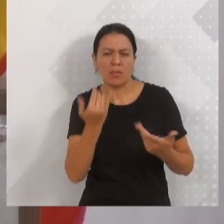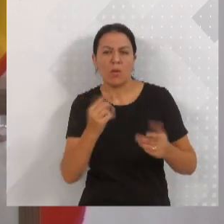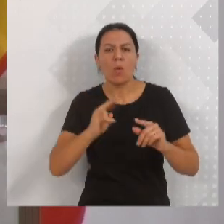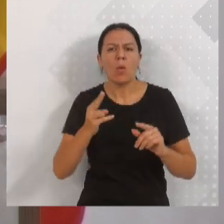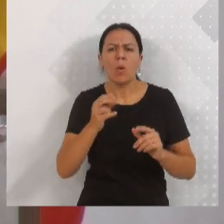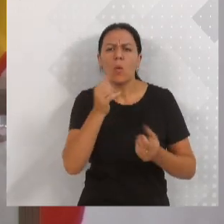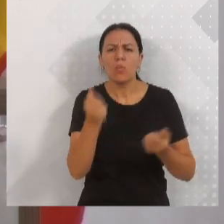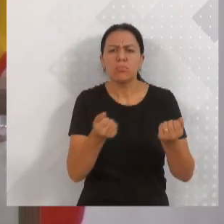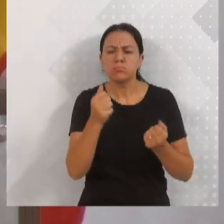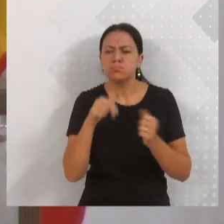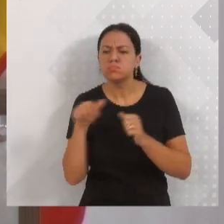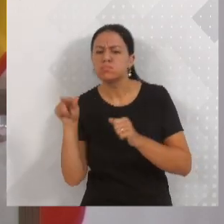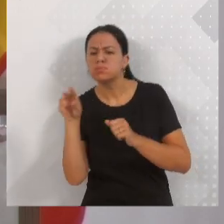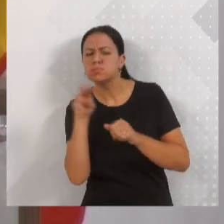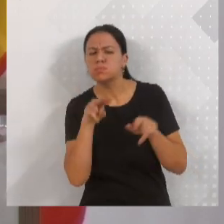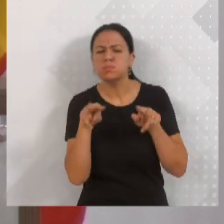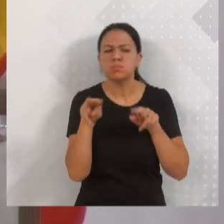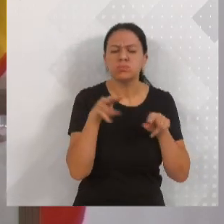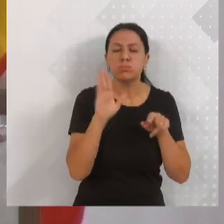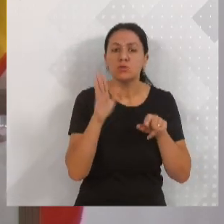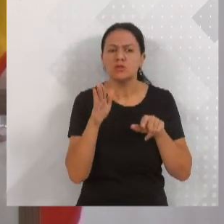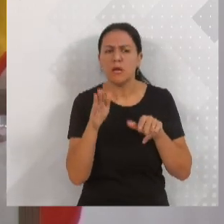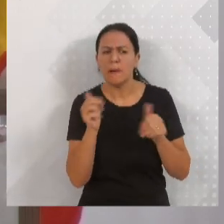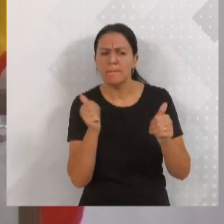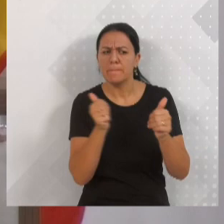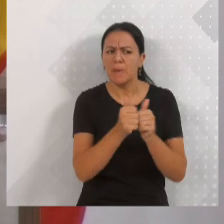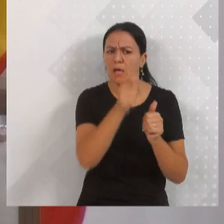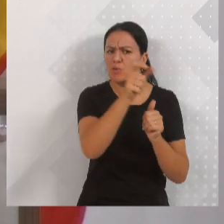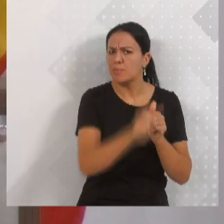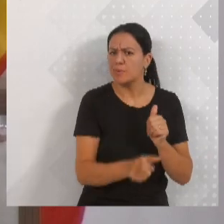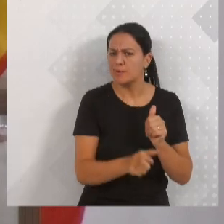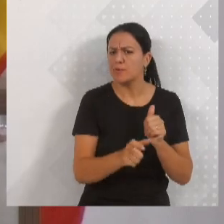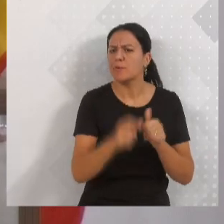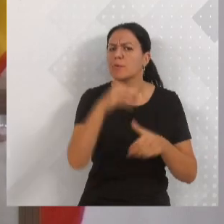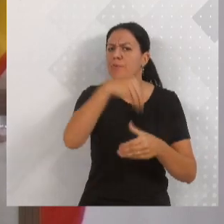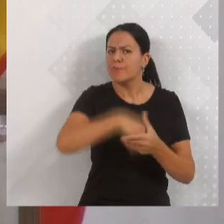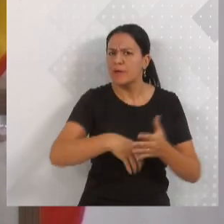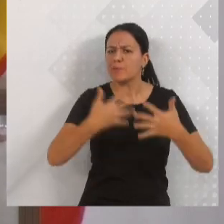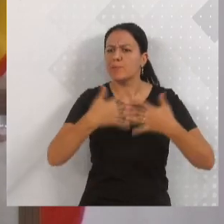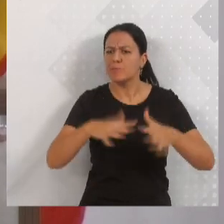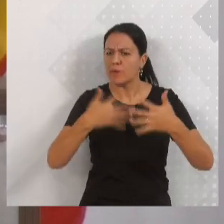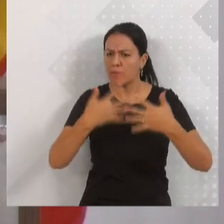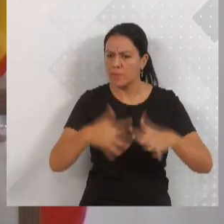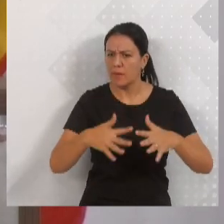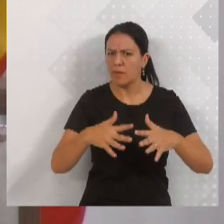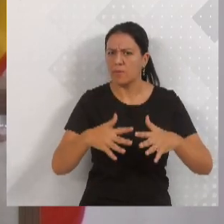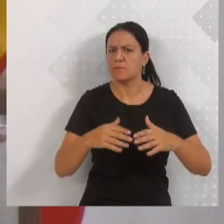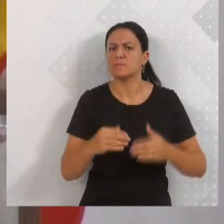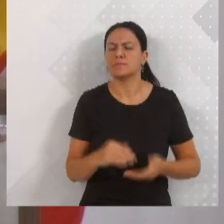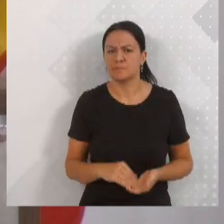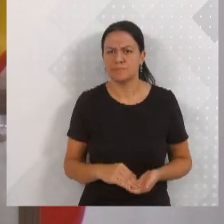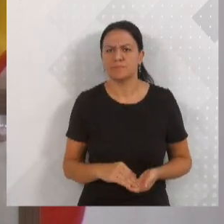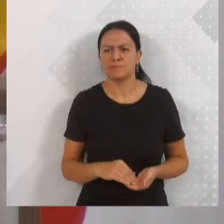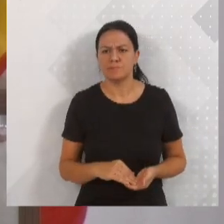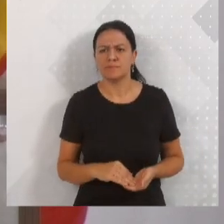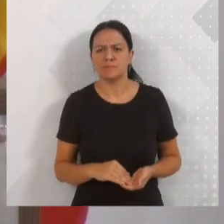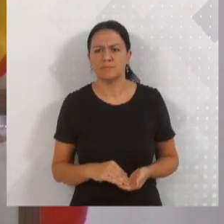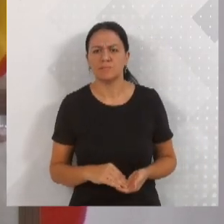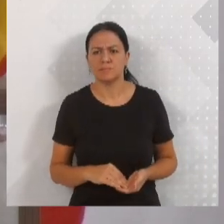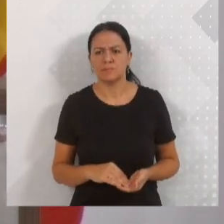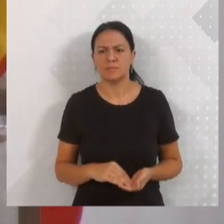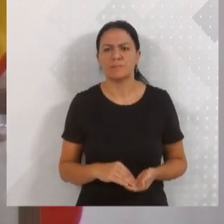operacionais com objetivo já de abordagem de pessoas dentro dos terminais eh então nós temos